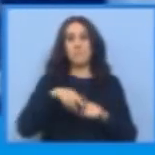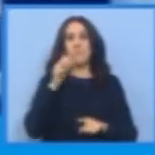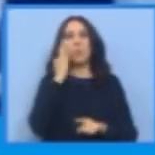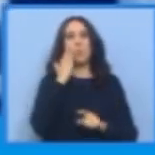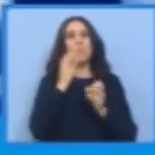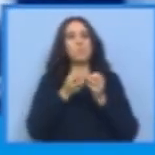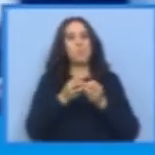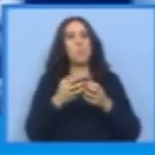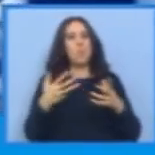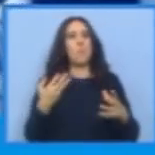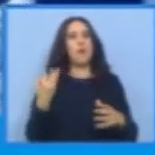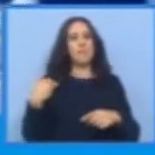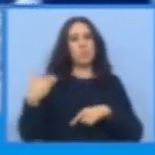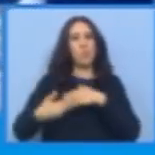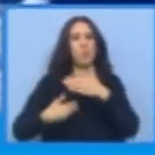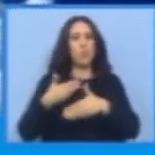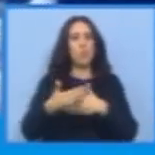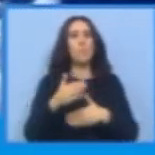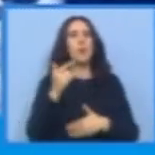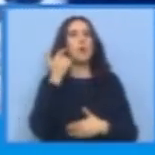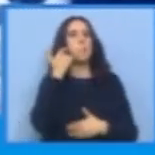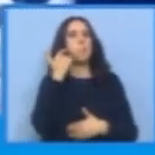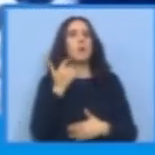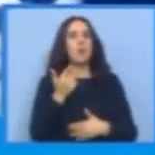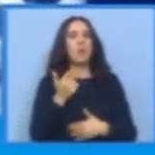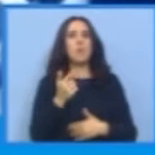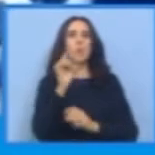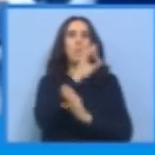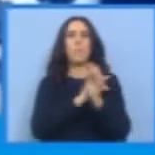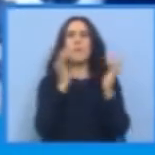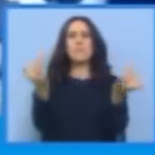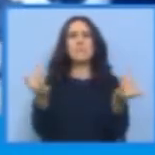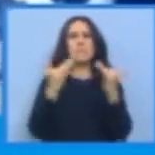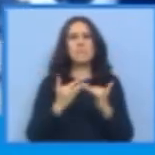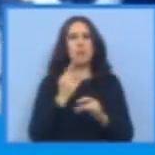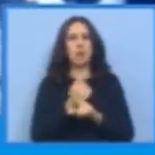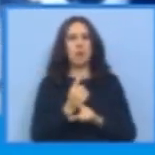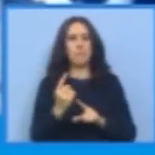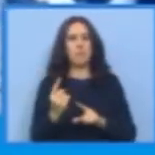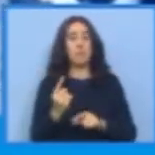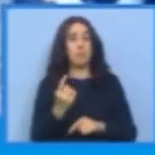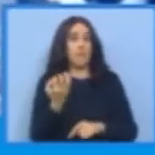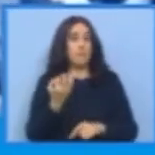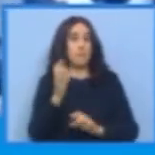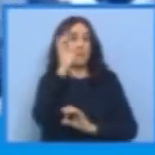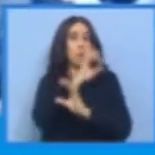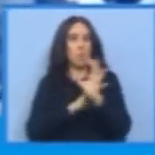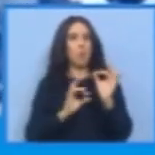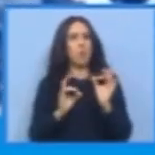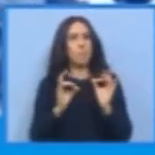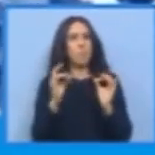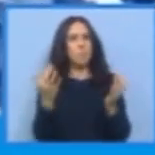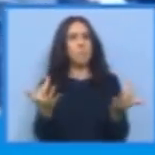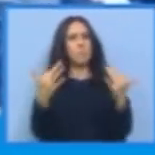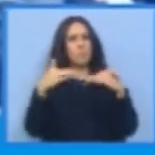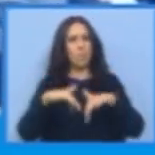tem aumentado, e aquilo que ouvimos dizer é que se estão a deslocar todos para a Europa. É verdade que a Europa está a receber e